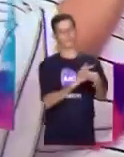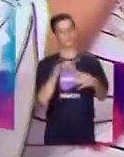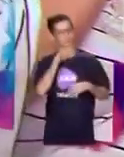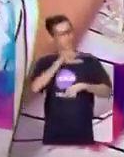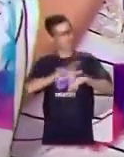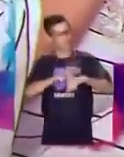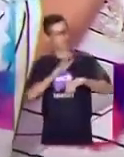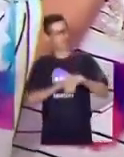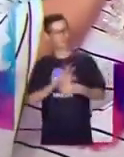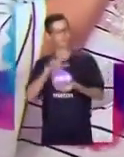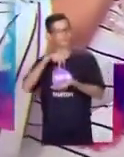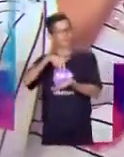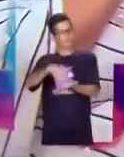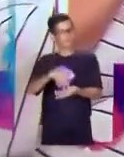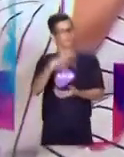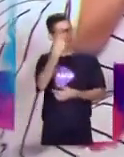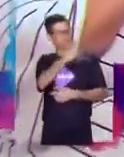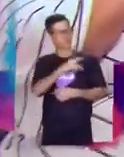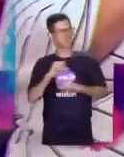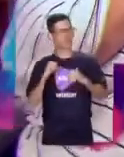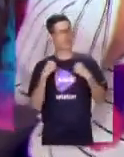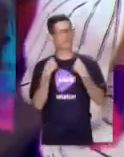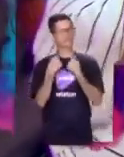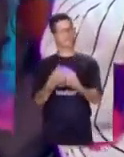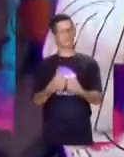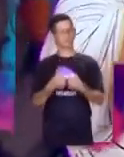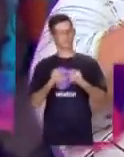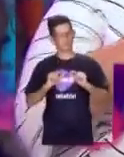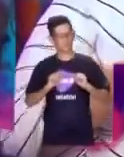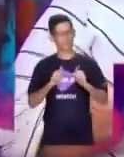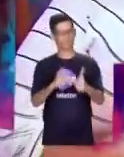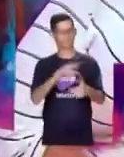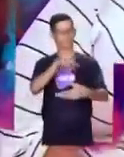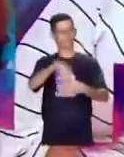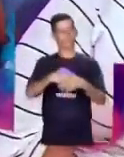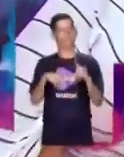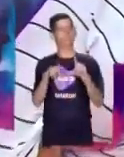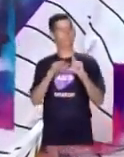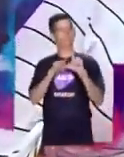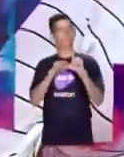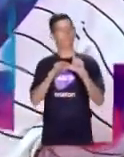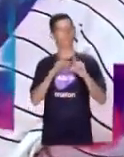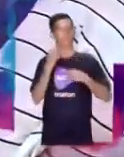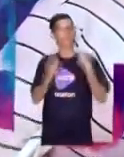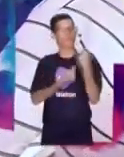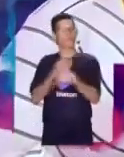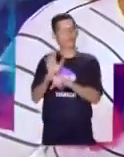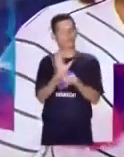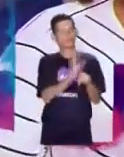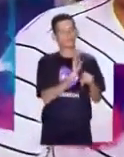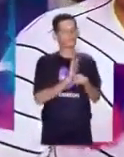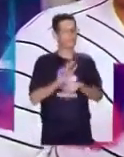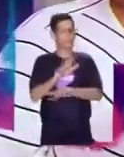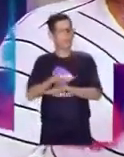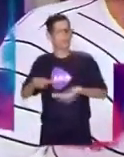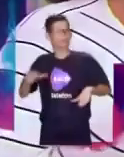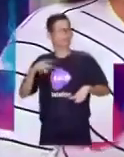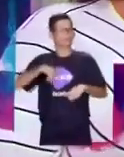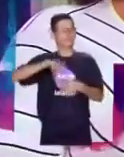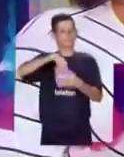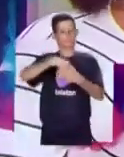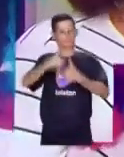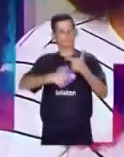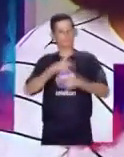você traz a sua força, o seu engajamento para o Teleton para ajudar as crianças e todo o trabalho da